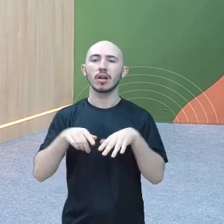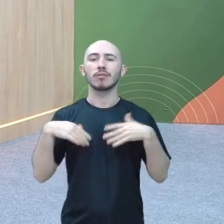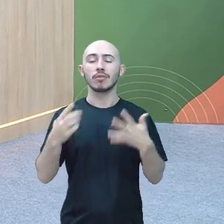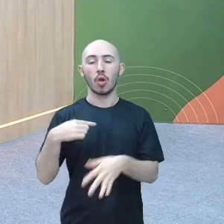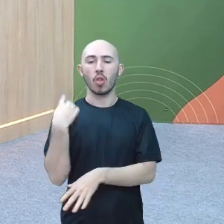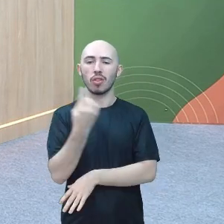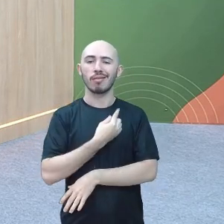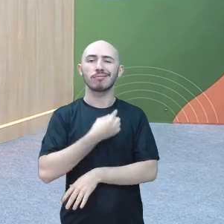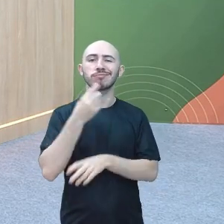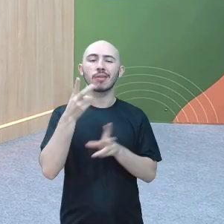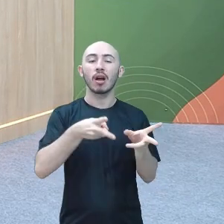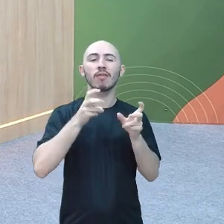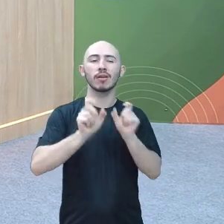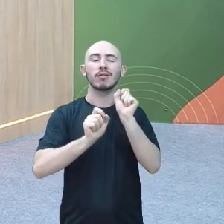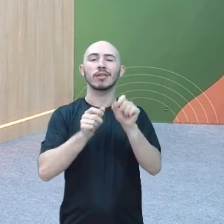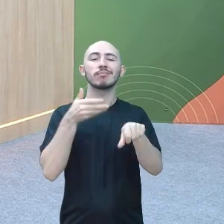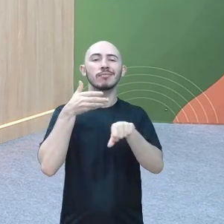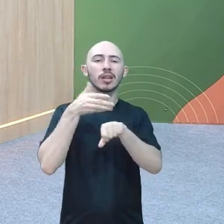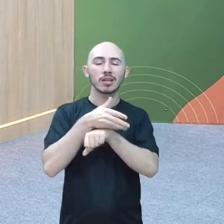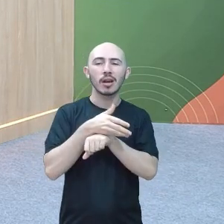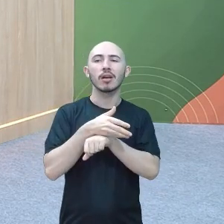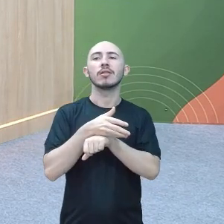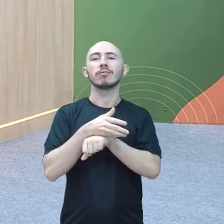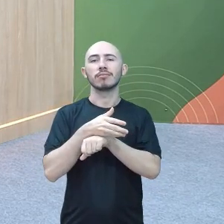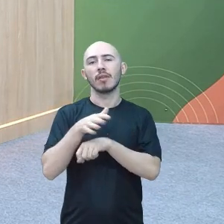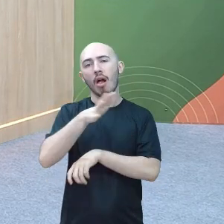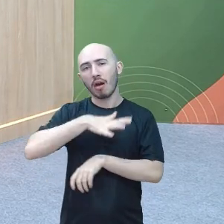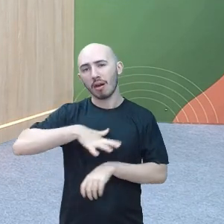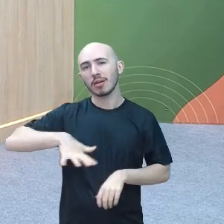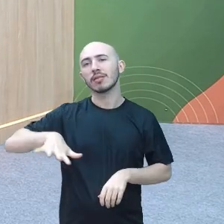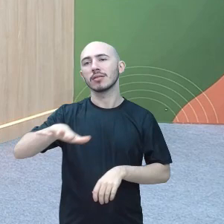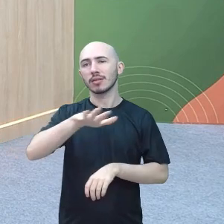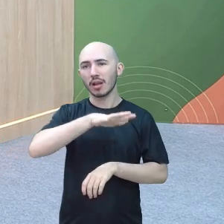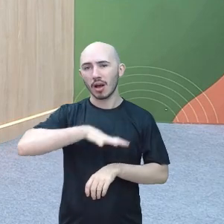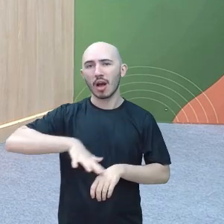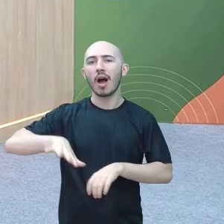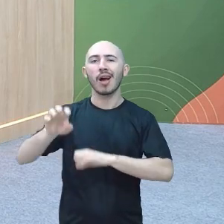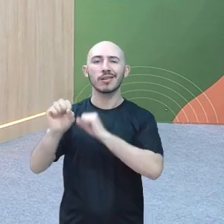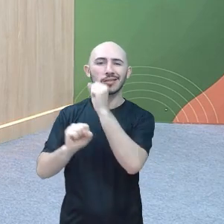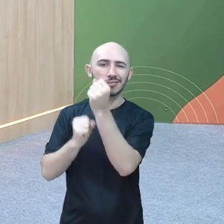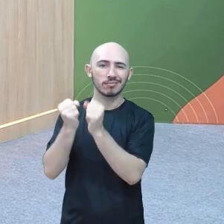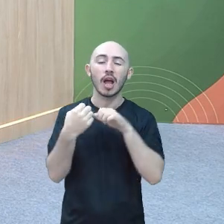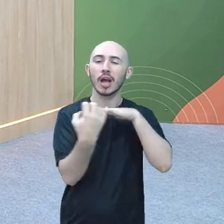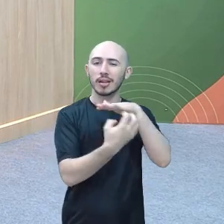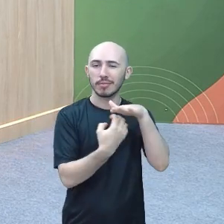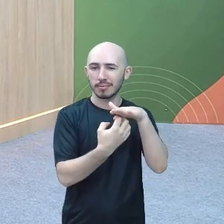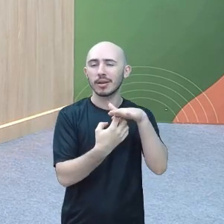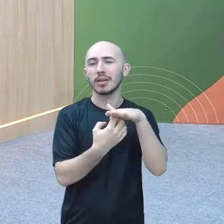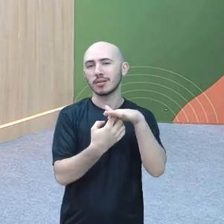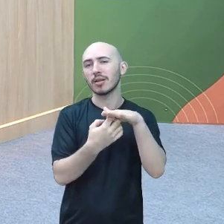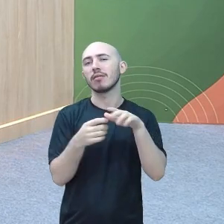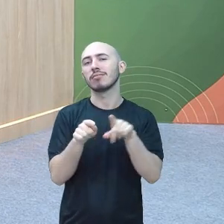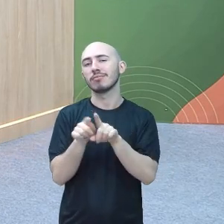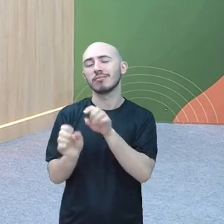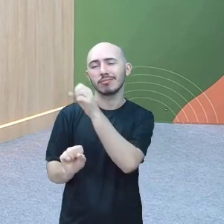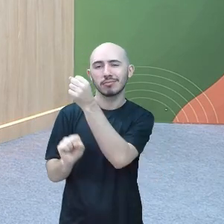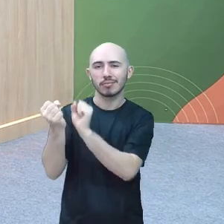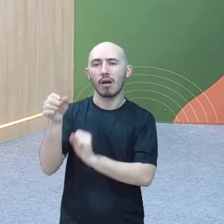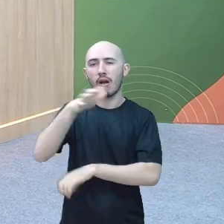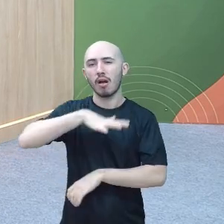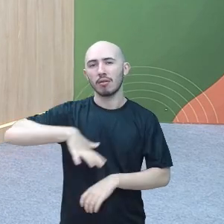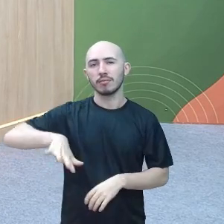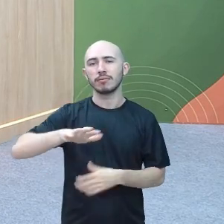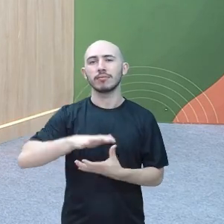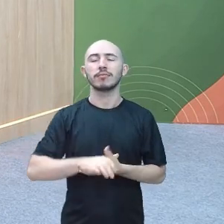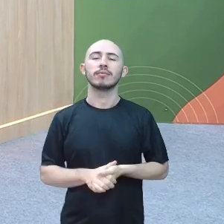vai ver um pouquinho e adentrar um pouquinho mais nesse universo das empresas, né, das indústrias e tudo